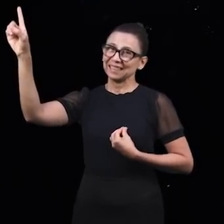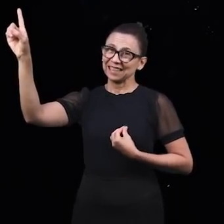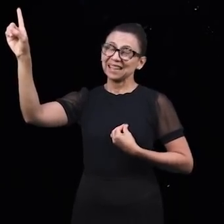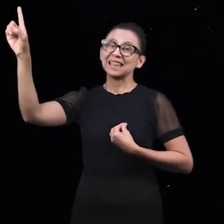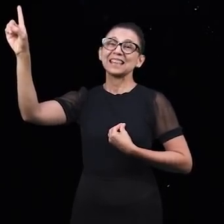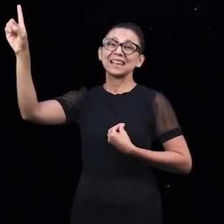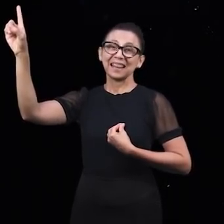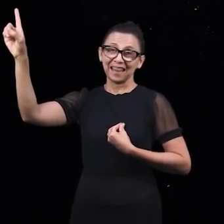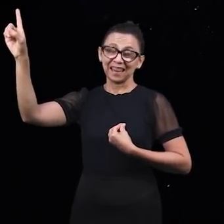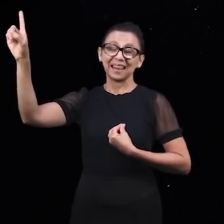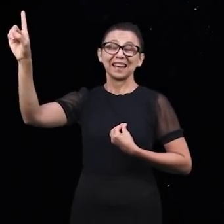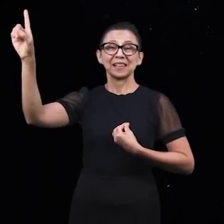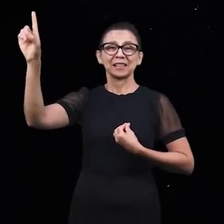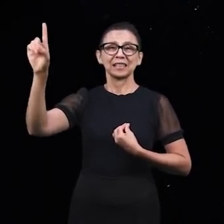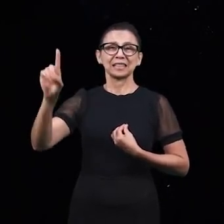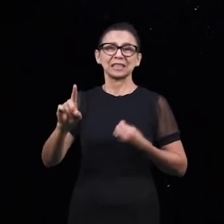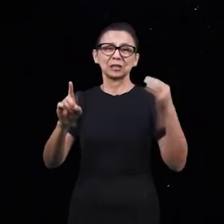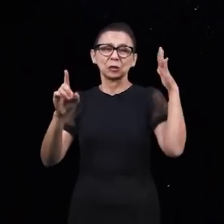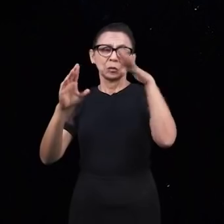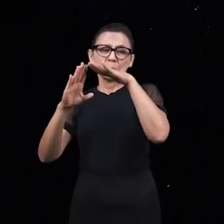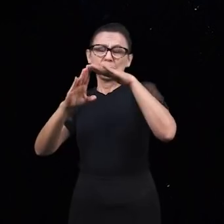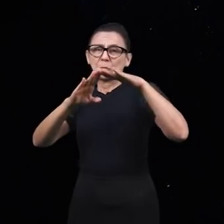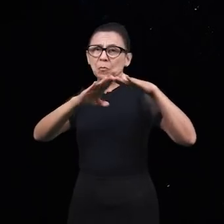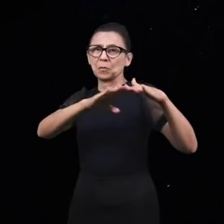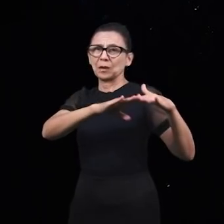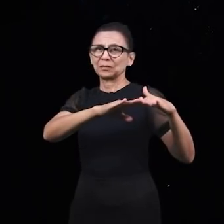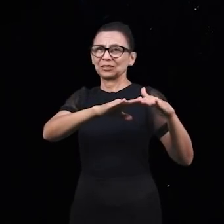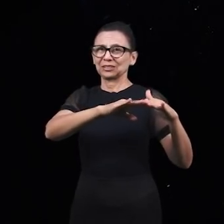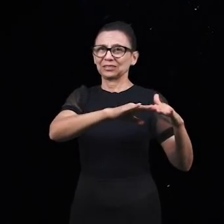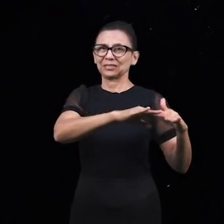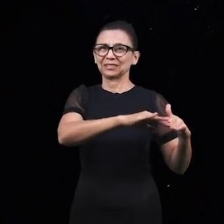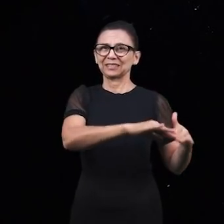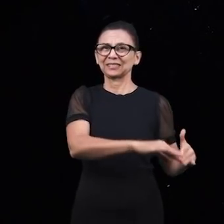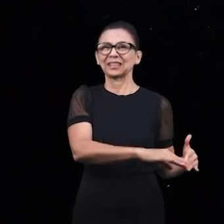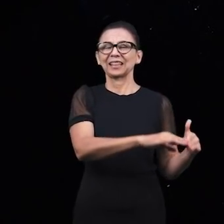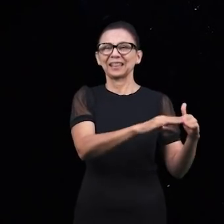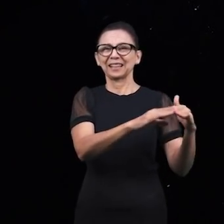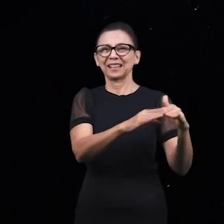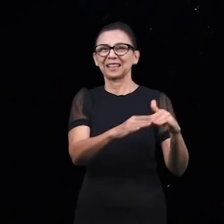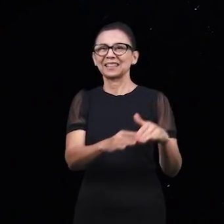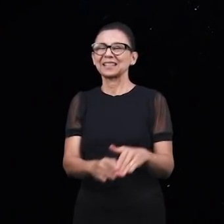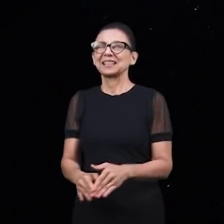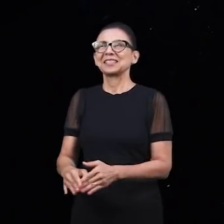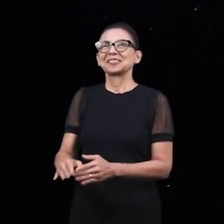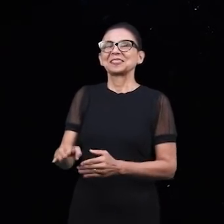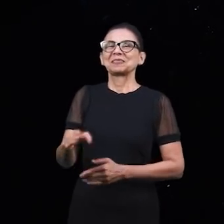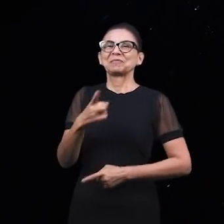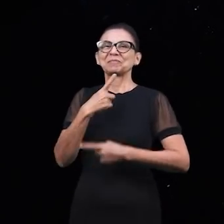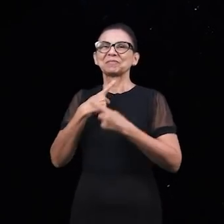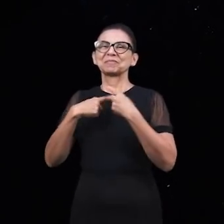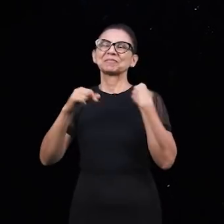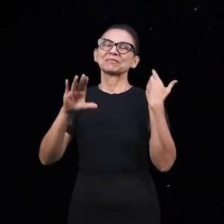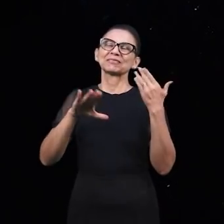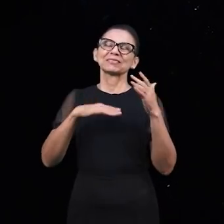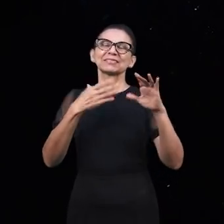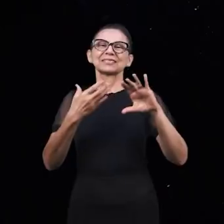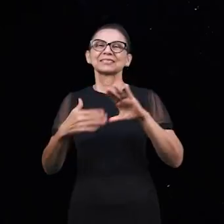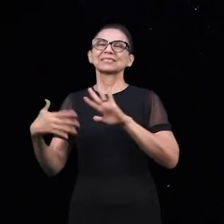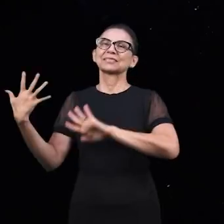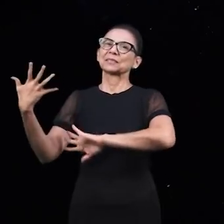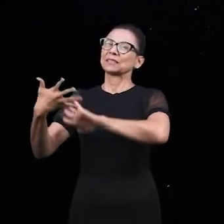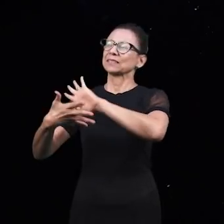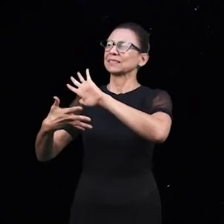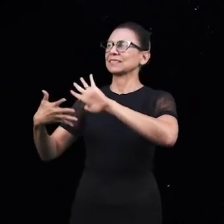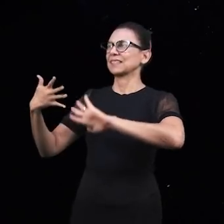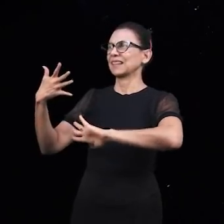vivo que nos livra do perigo e nos faz